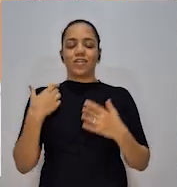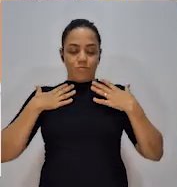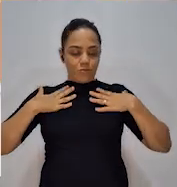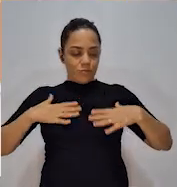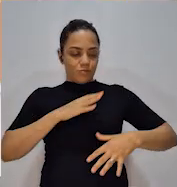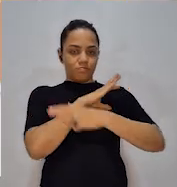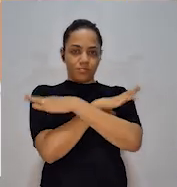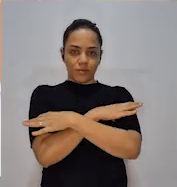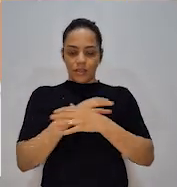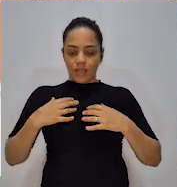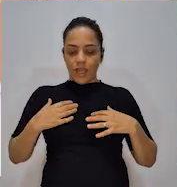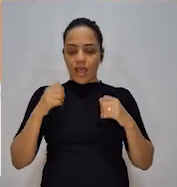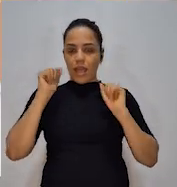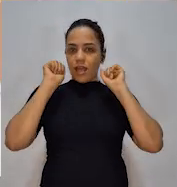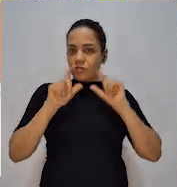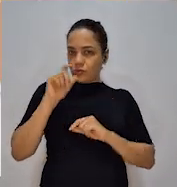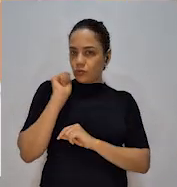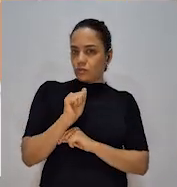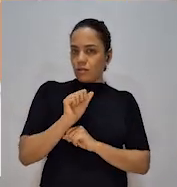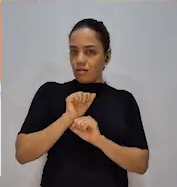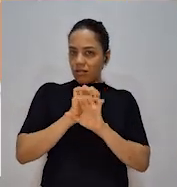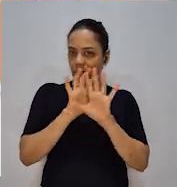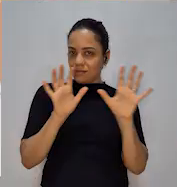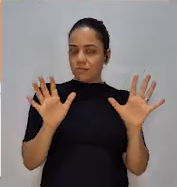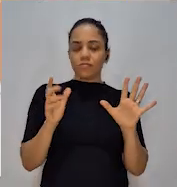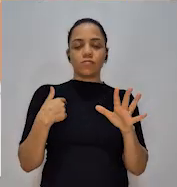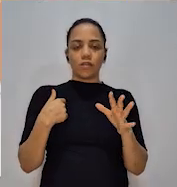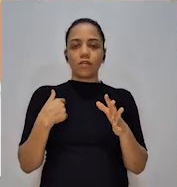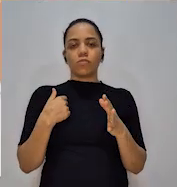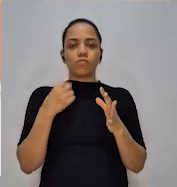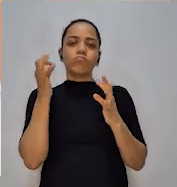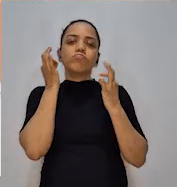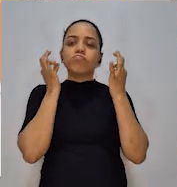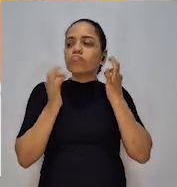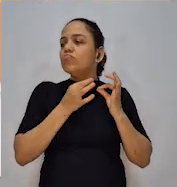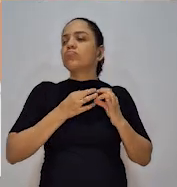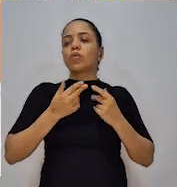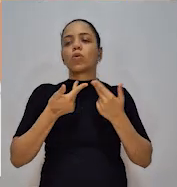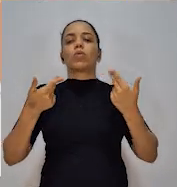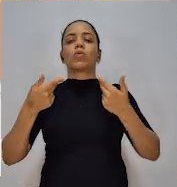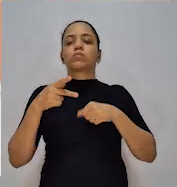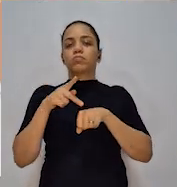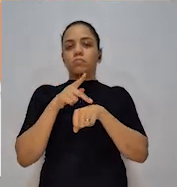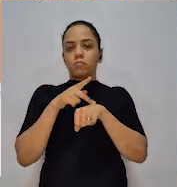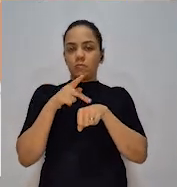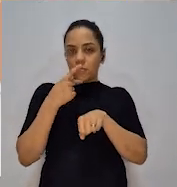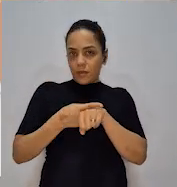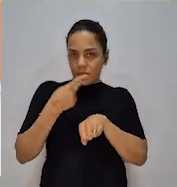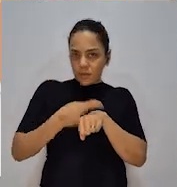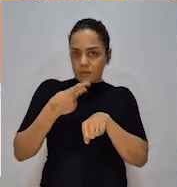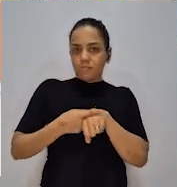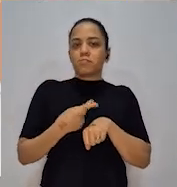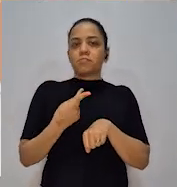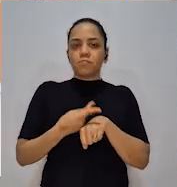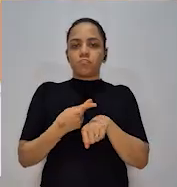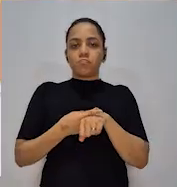azul clara, algumas bijuterias prateadas e um óculos com